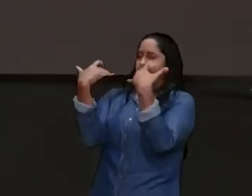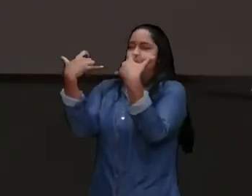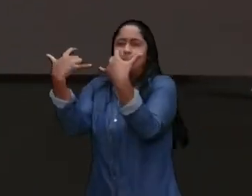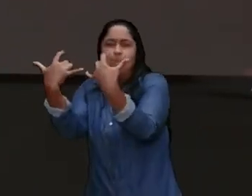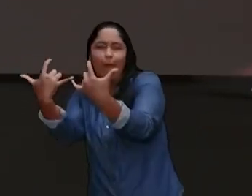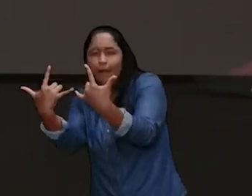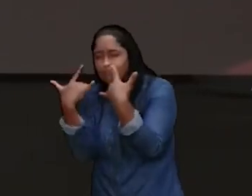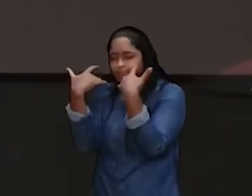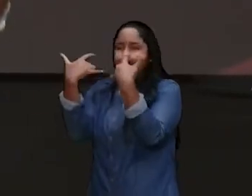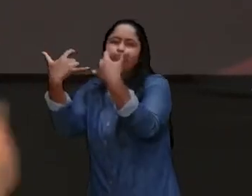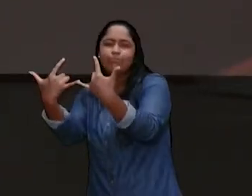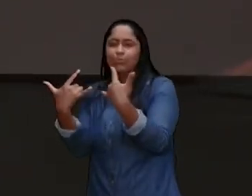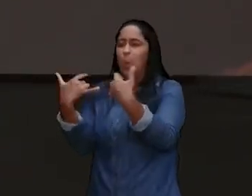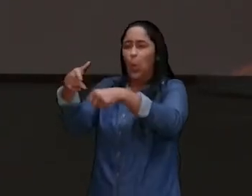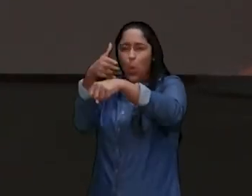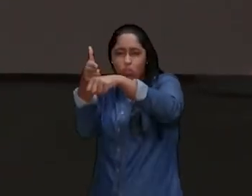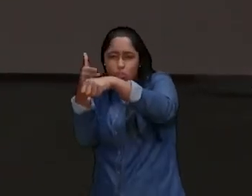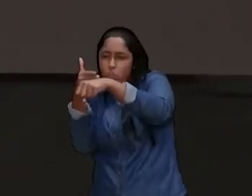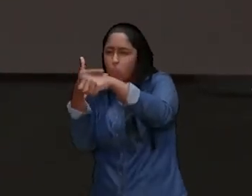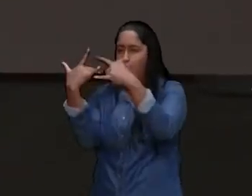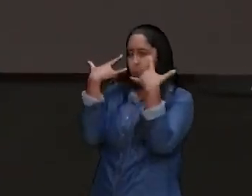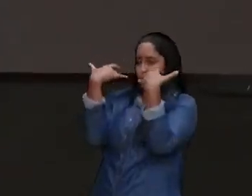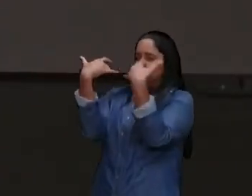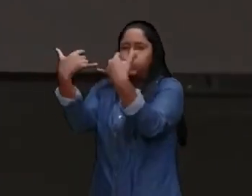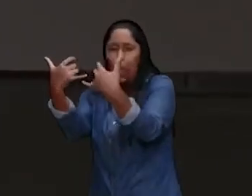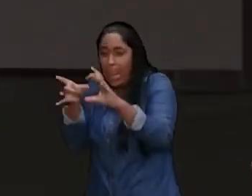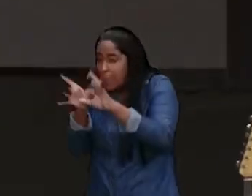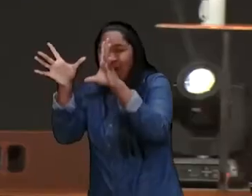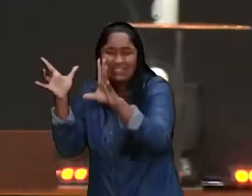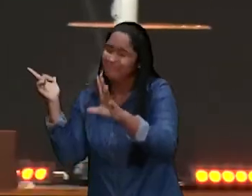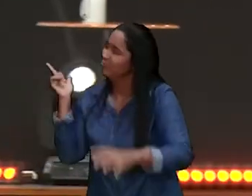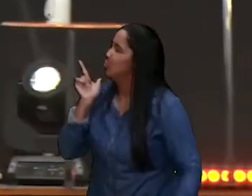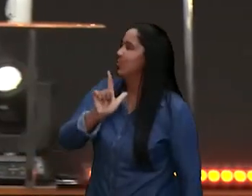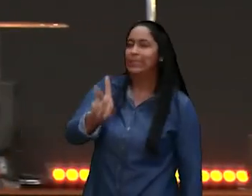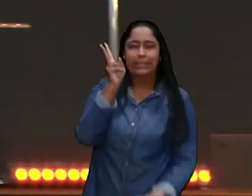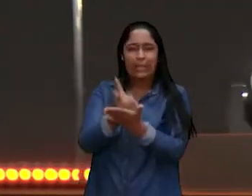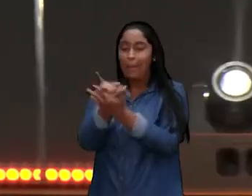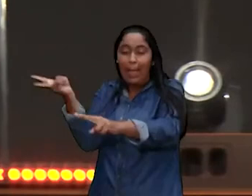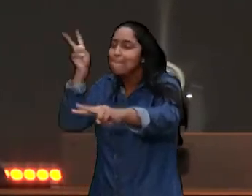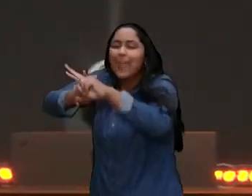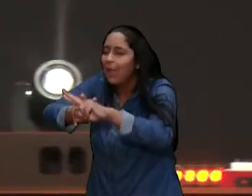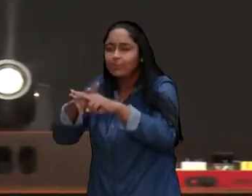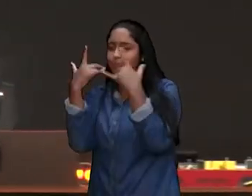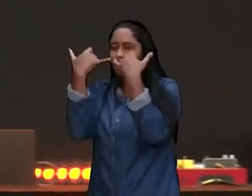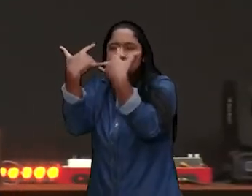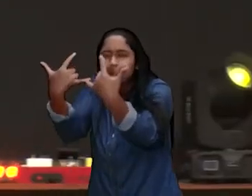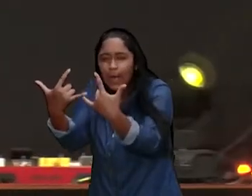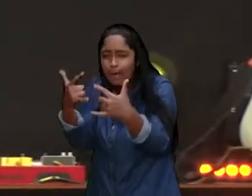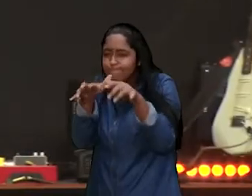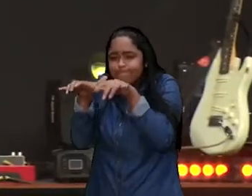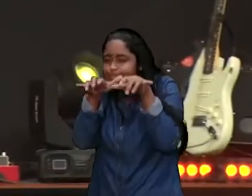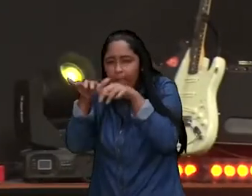homem não tá só tem mulher também e e e pornografia gente é um